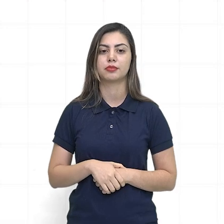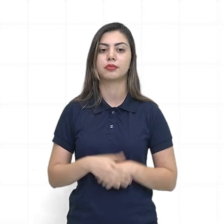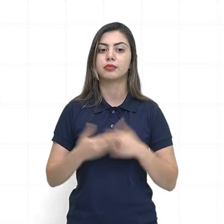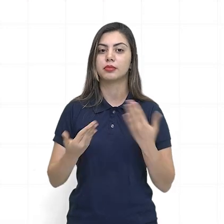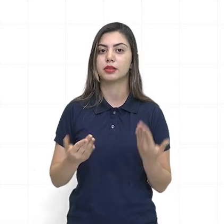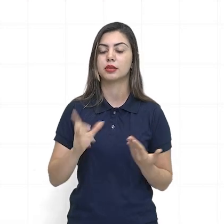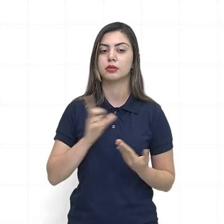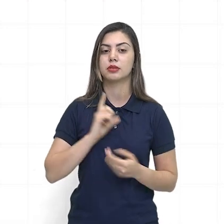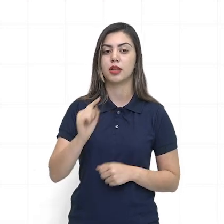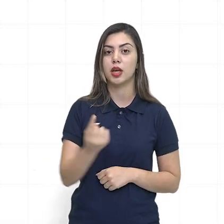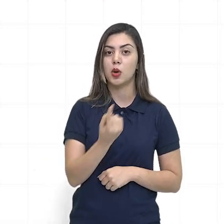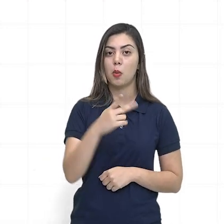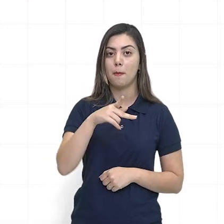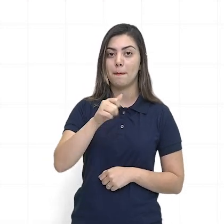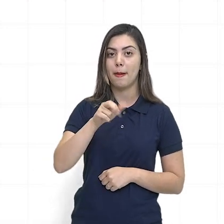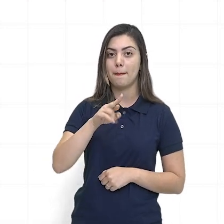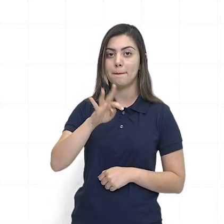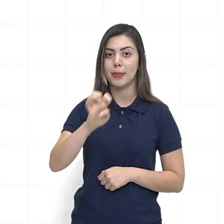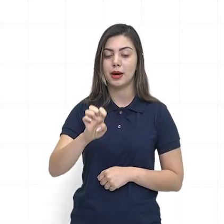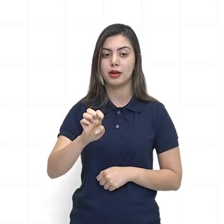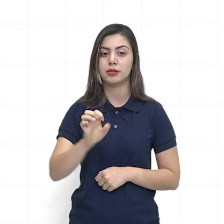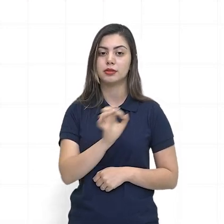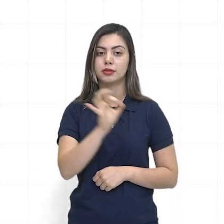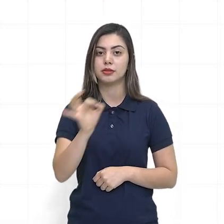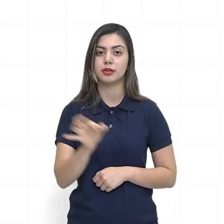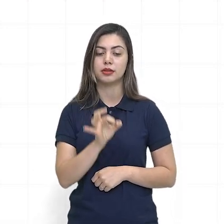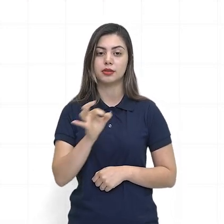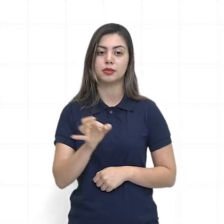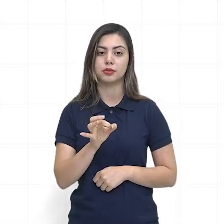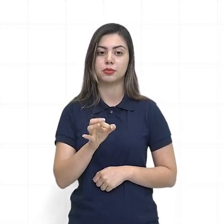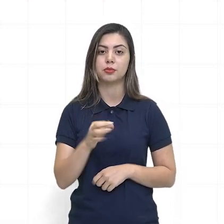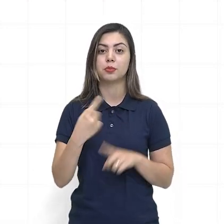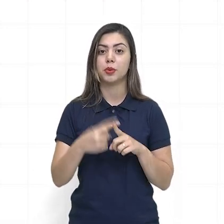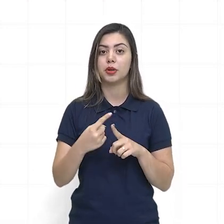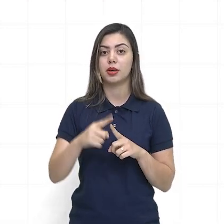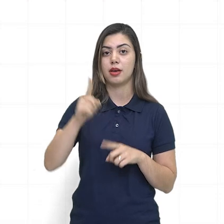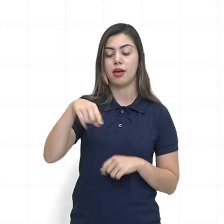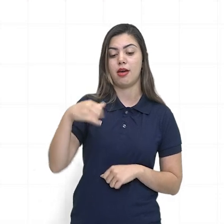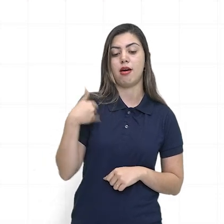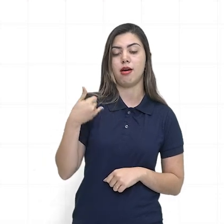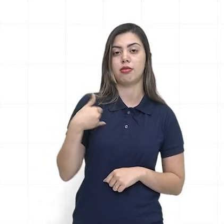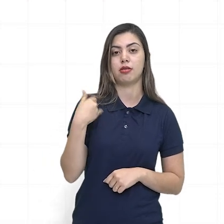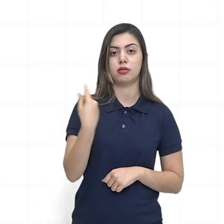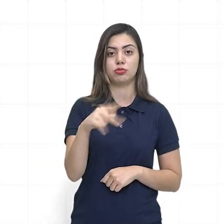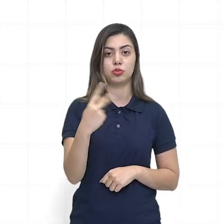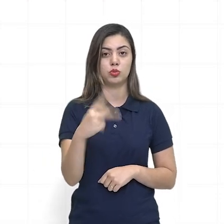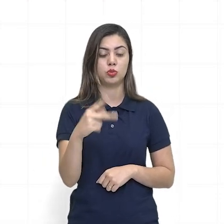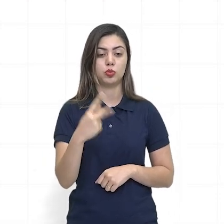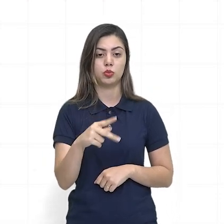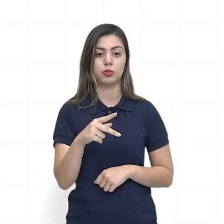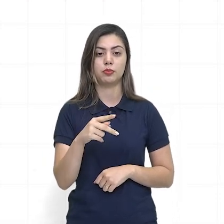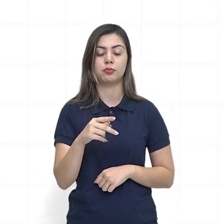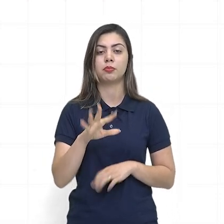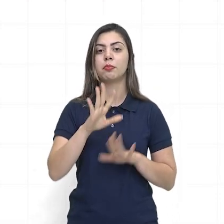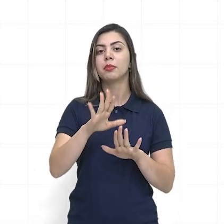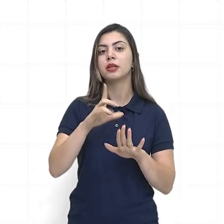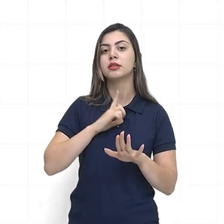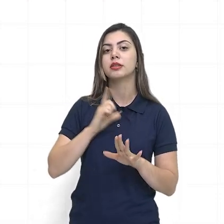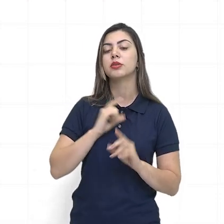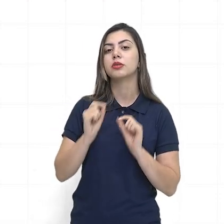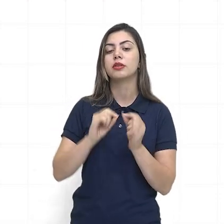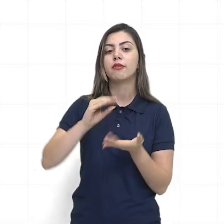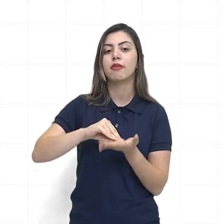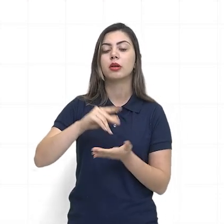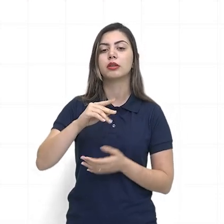uma parte, você chama de parte, né, que é exatamente a sua idade, e as outras 4